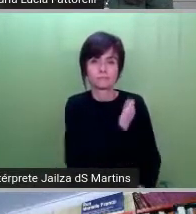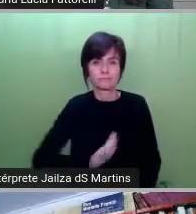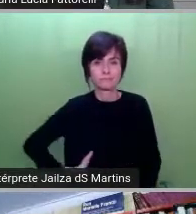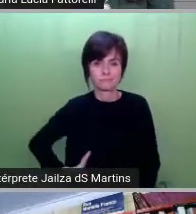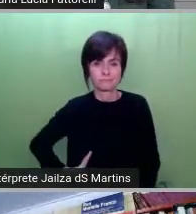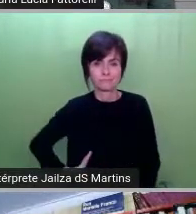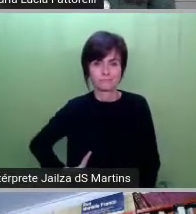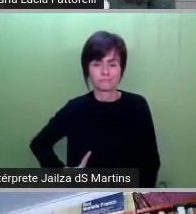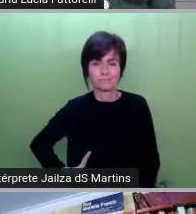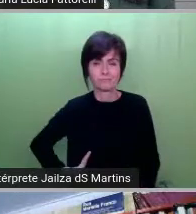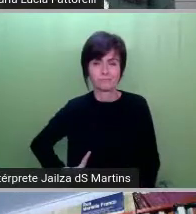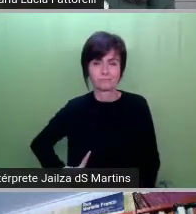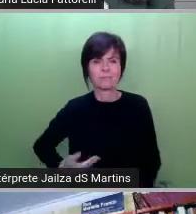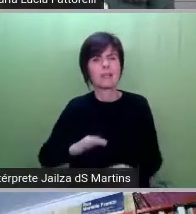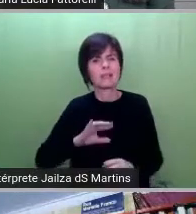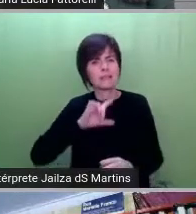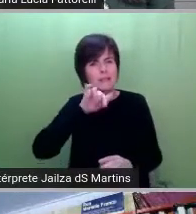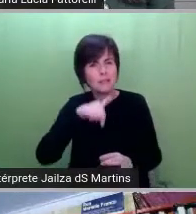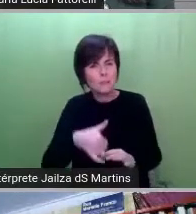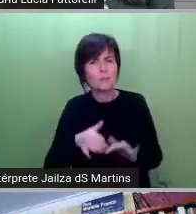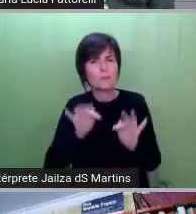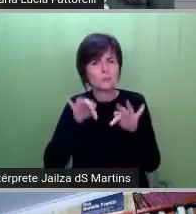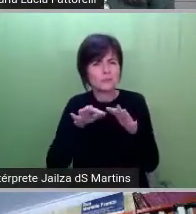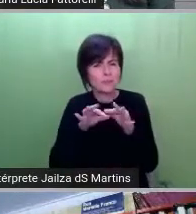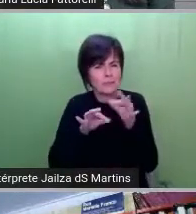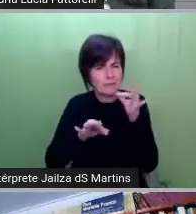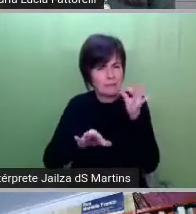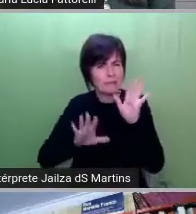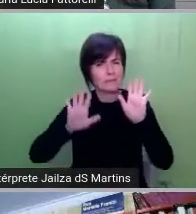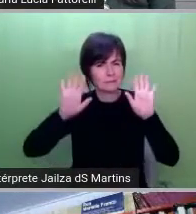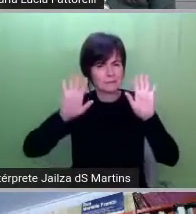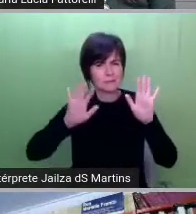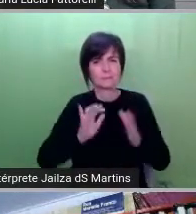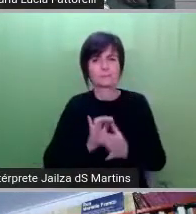um pouquinho em detalhe depois, né?